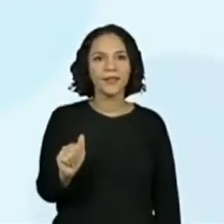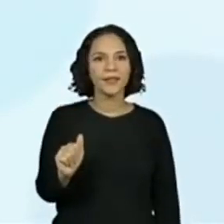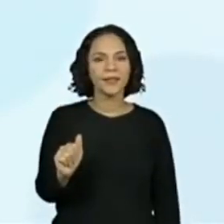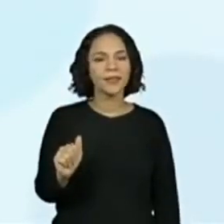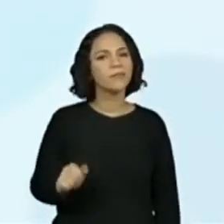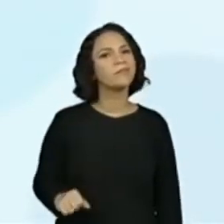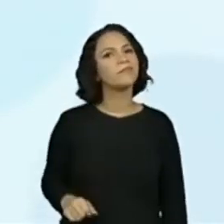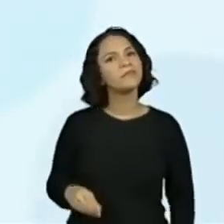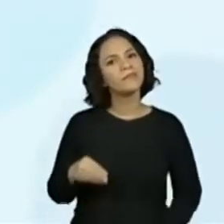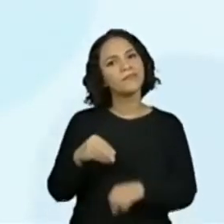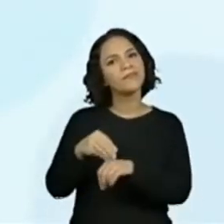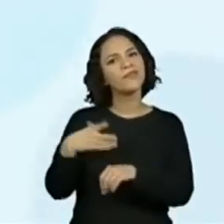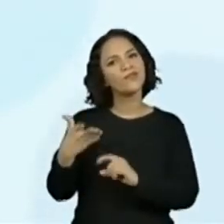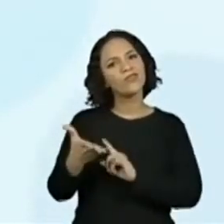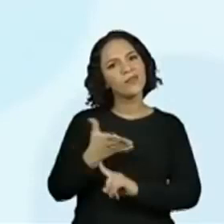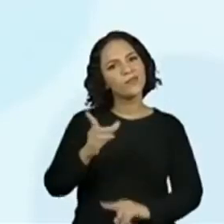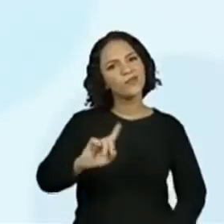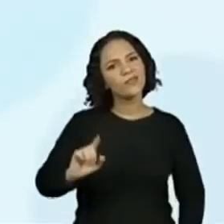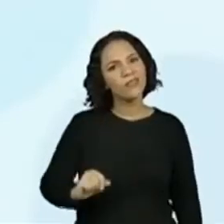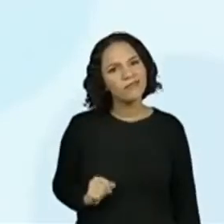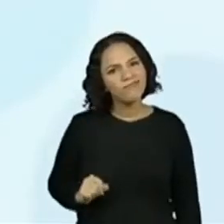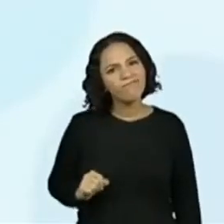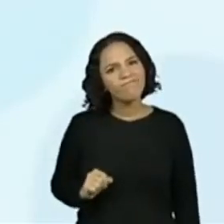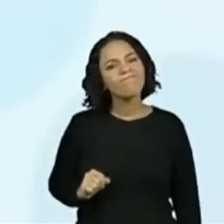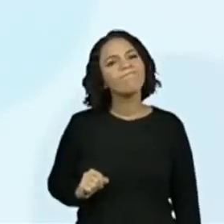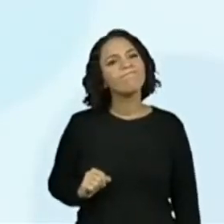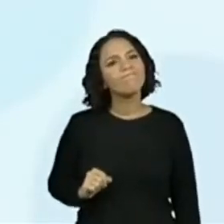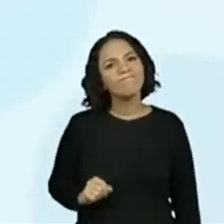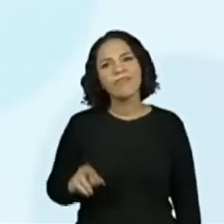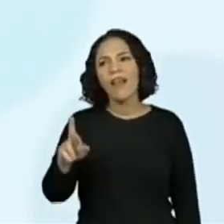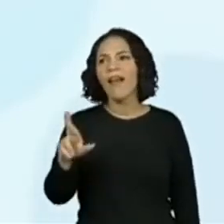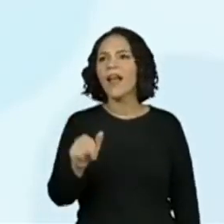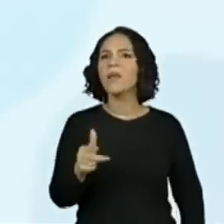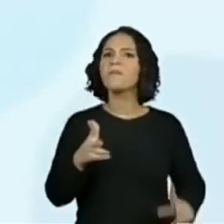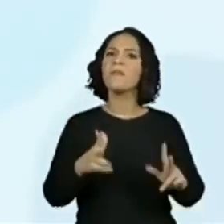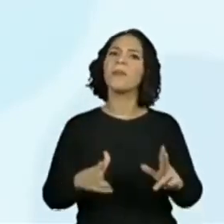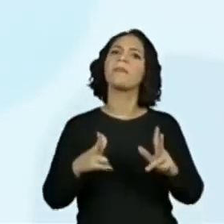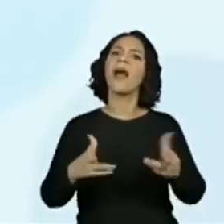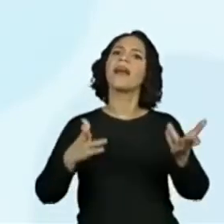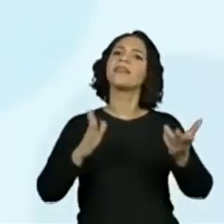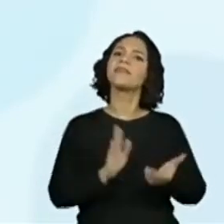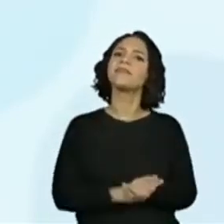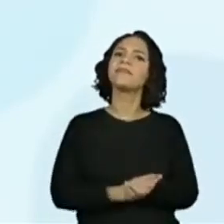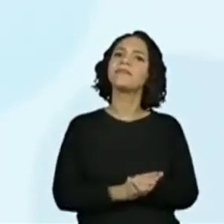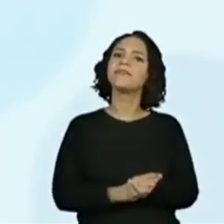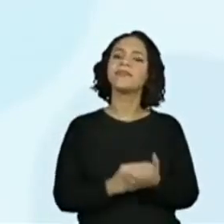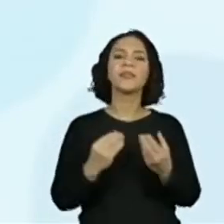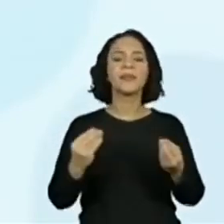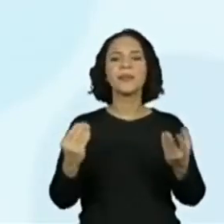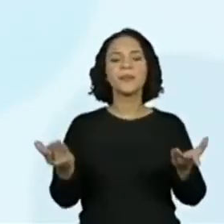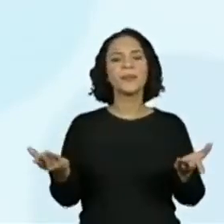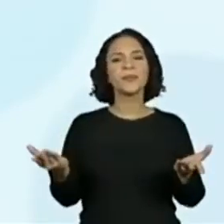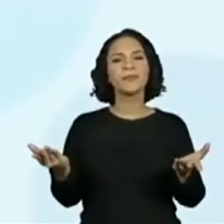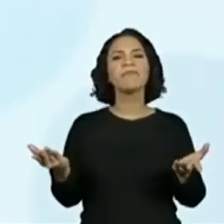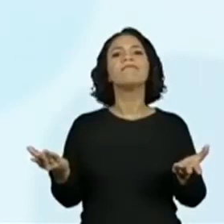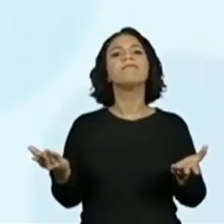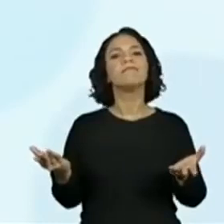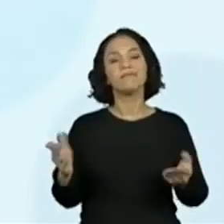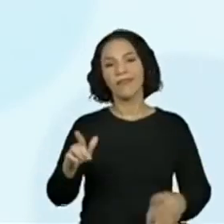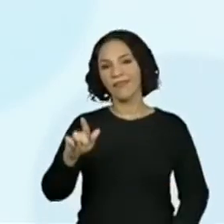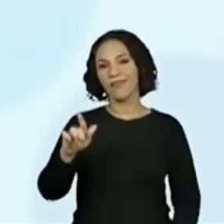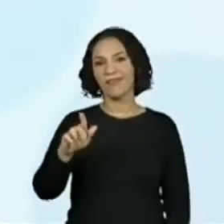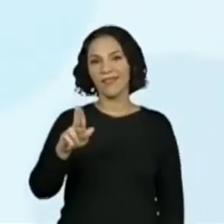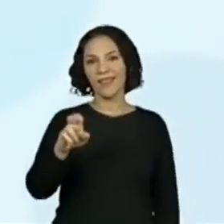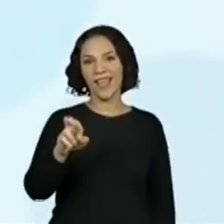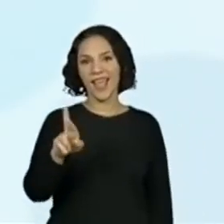Essas dicas. E, ó, o R e o A. Também, então, não foi legal. Não foi legal? Cabo de guerra. Guerra. Preciso